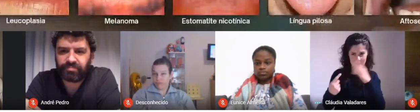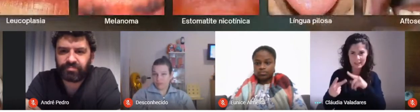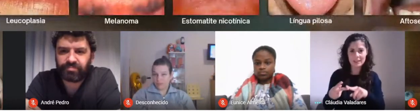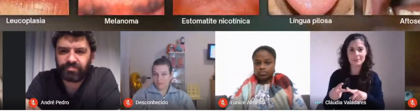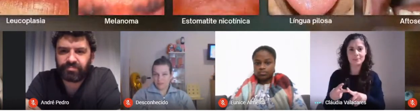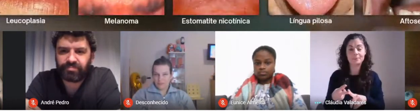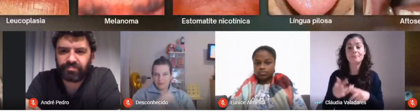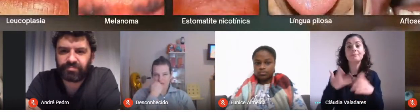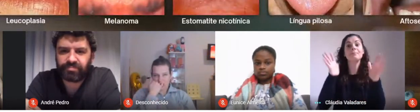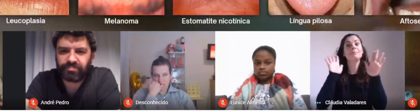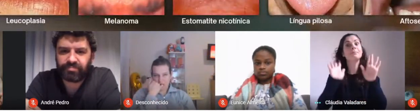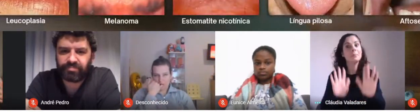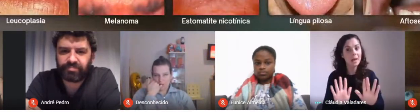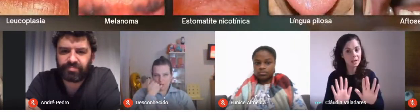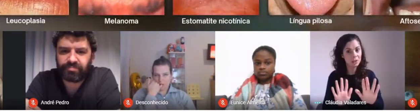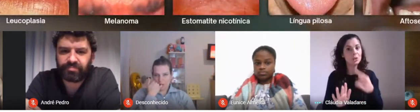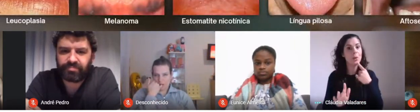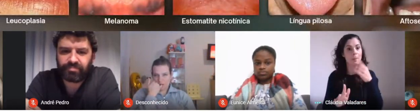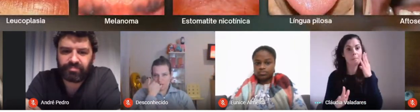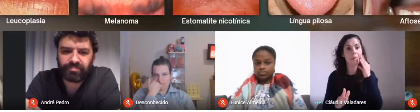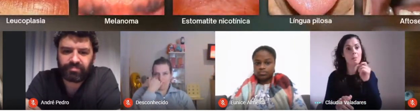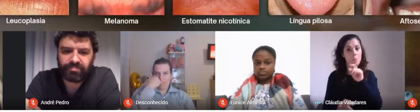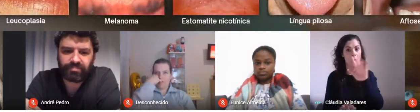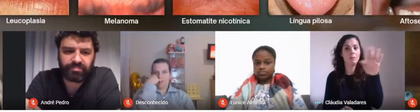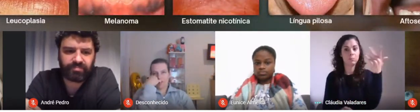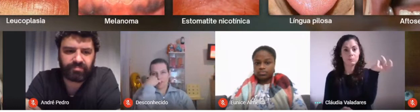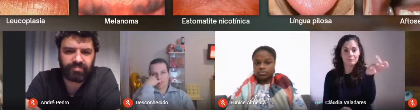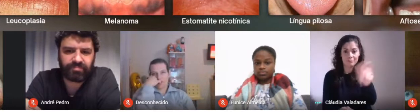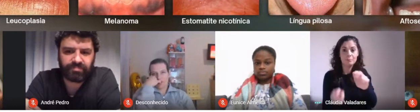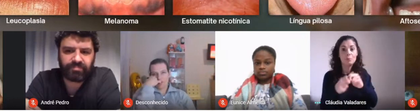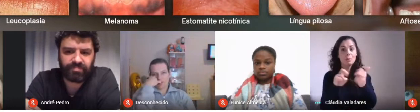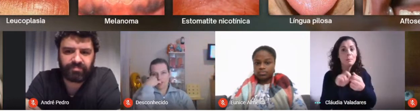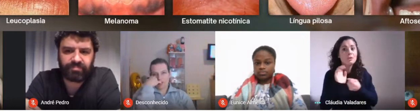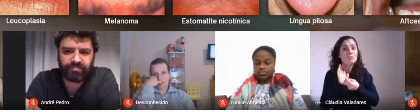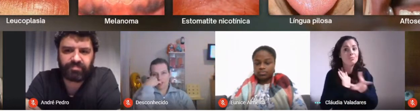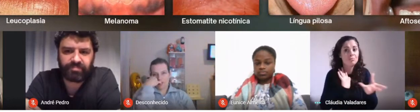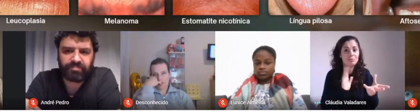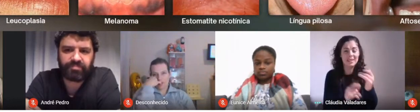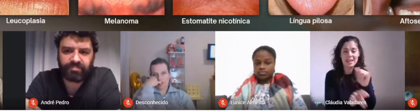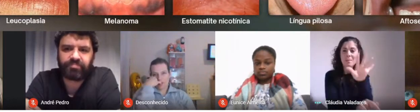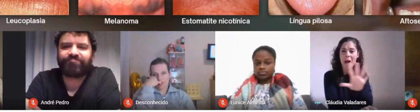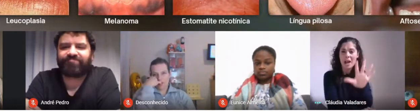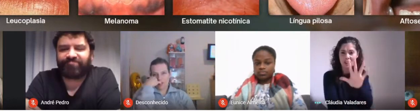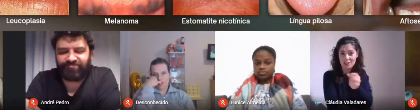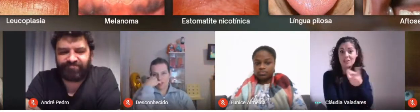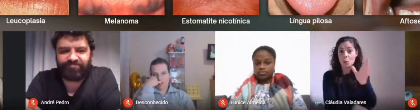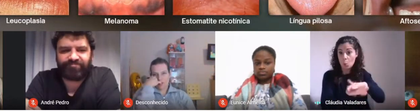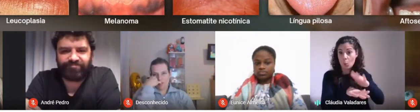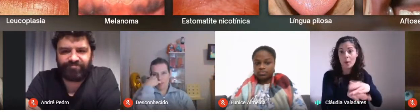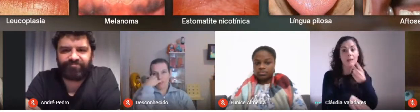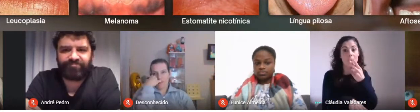No entanto, ele é responsável por inúmeros problemas. Aqui estão representados alguns.